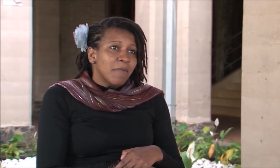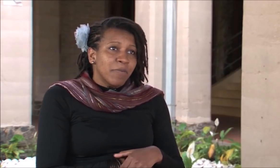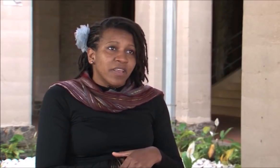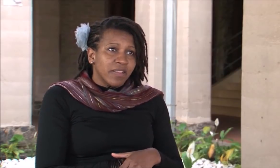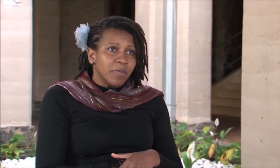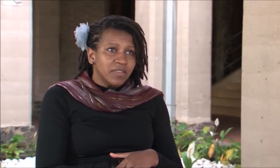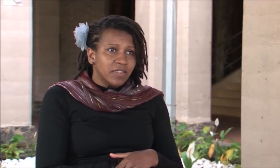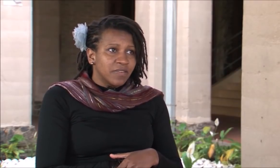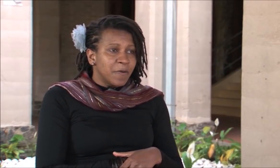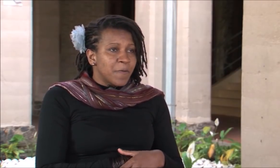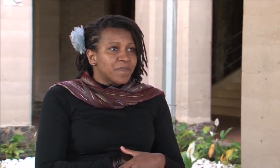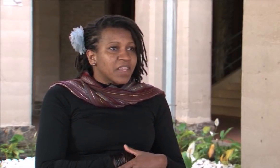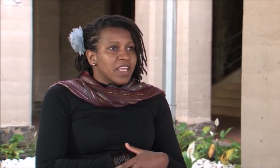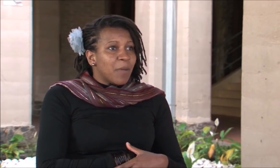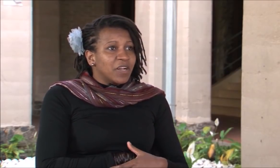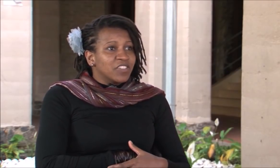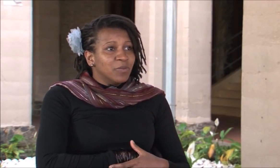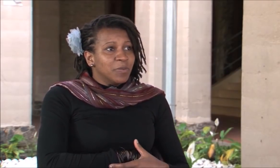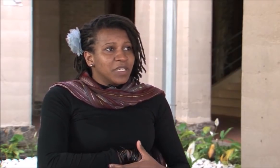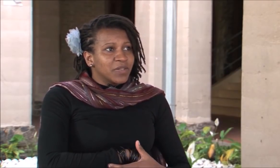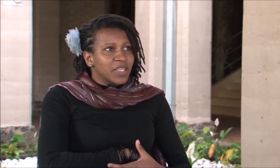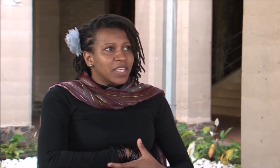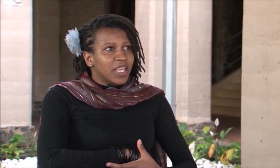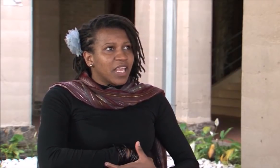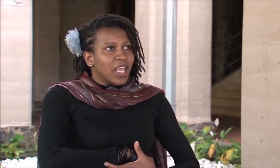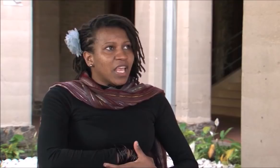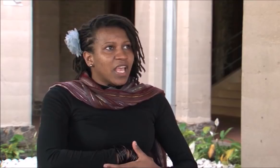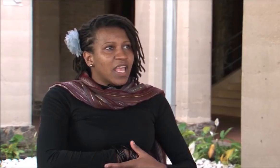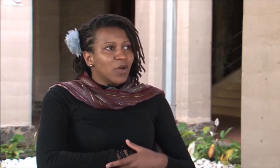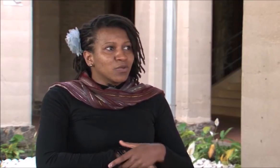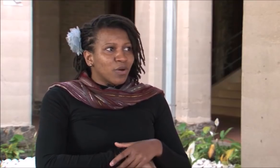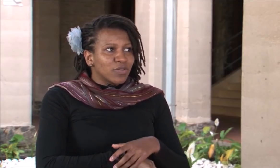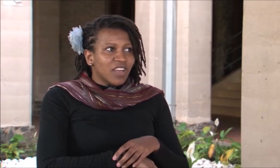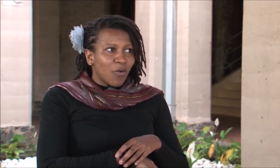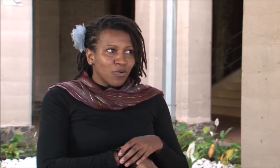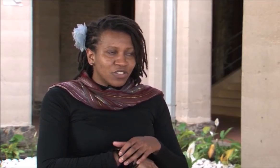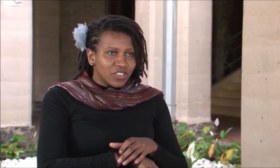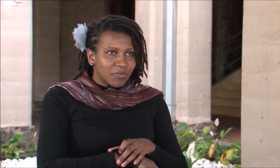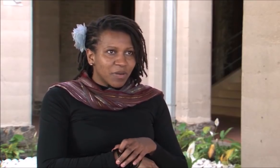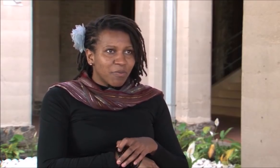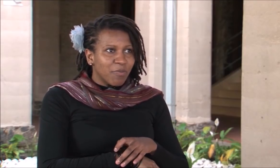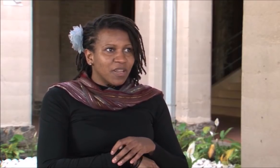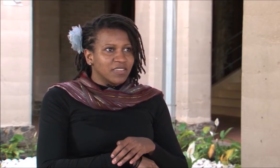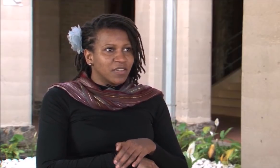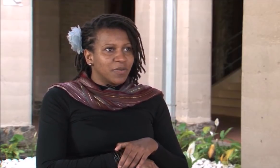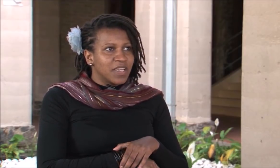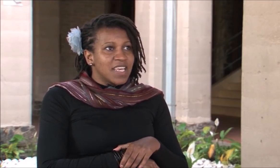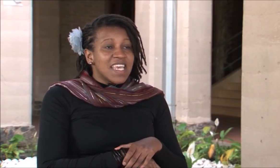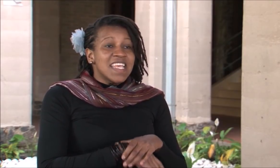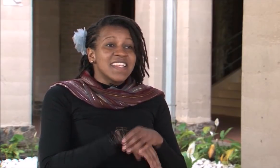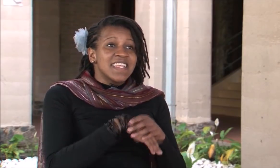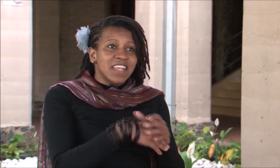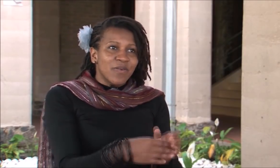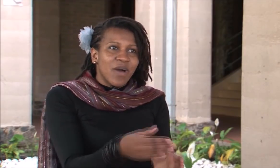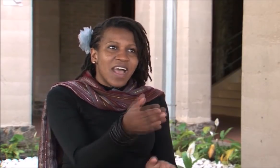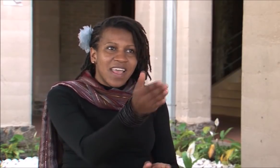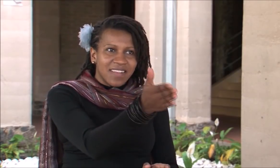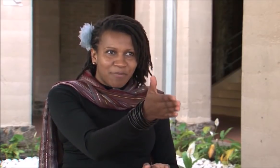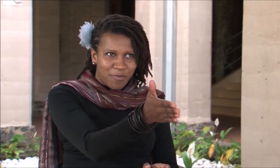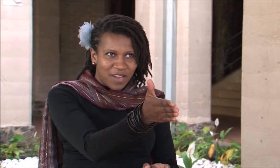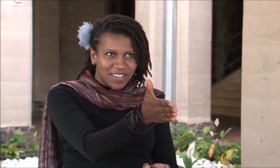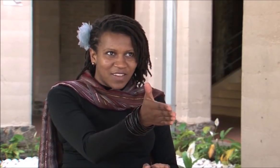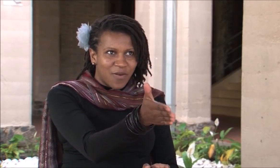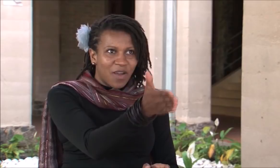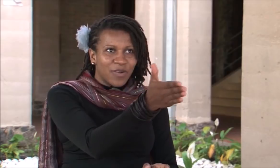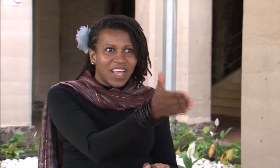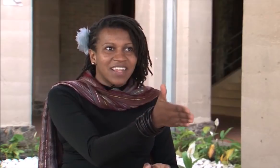quizás nem sabe por que está mandando. E a partir do momento que eu dou saúde para a população, ensino a